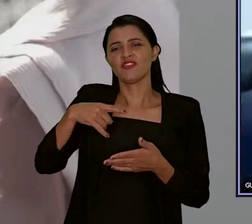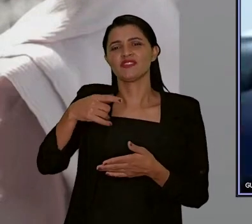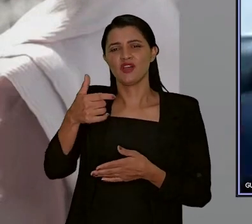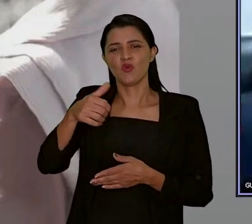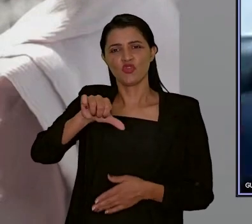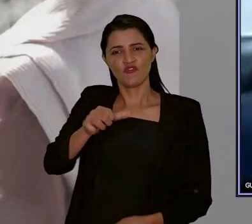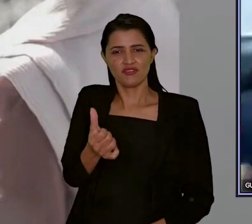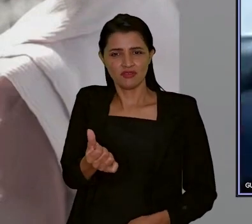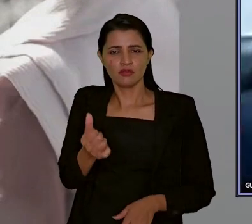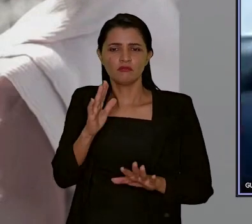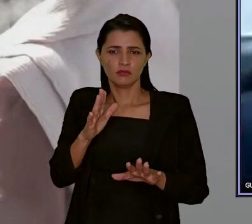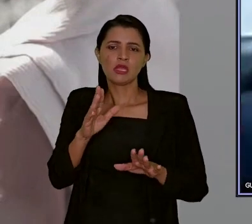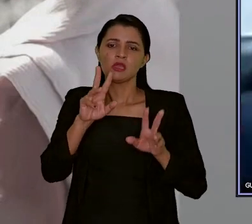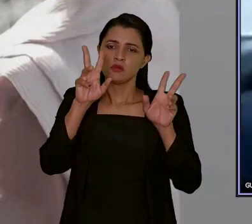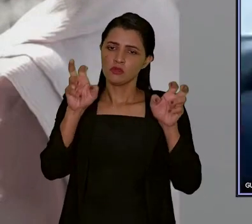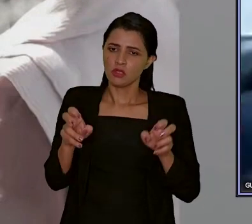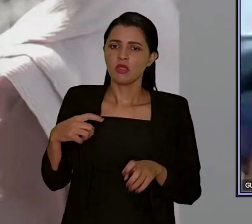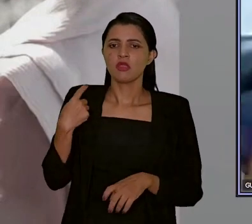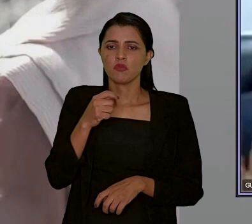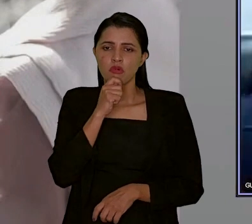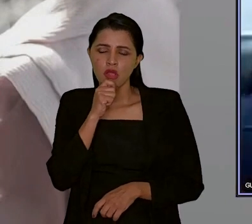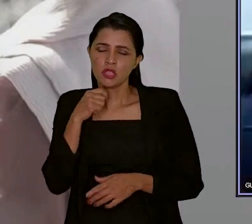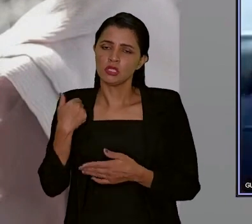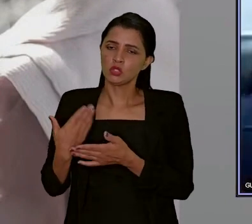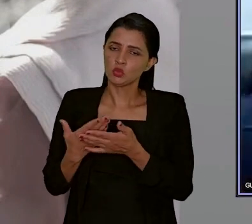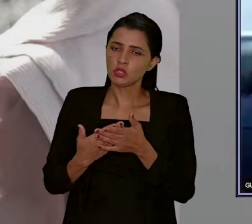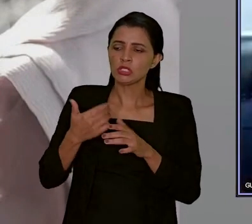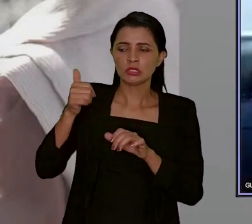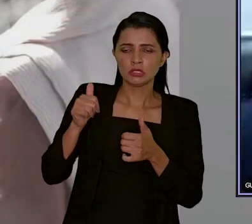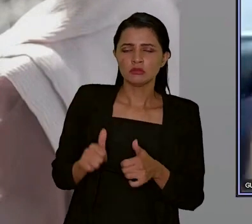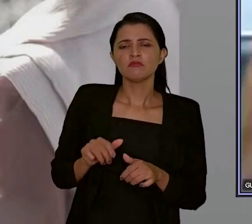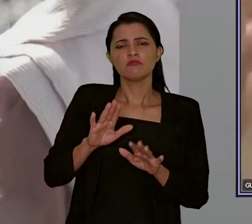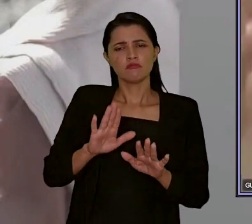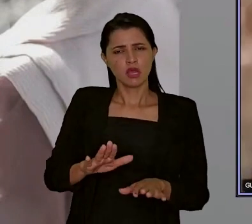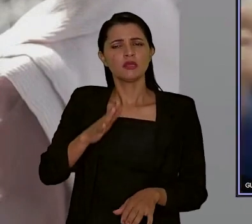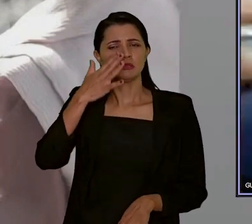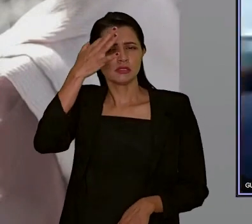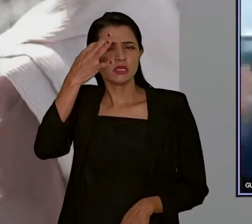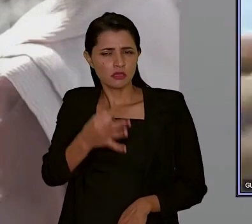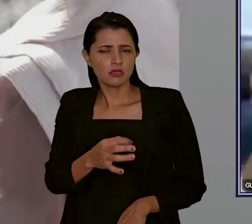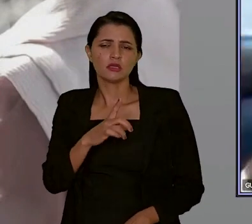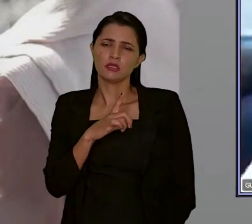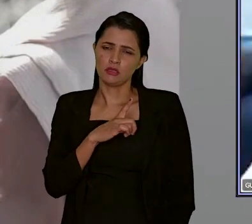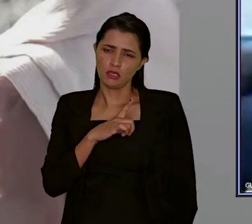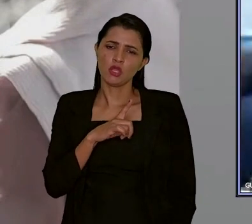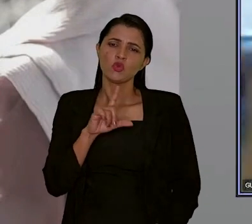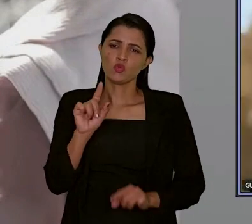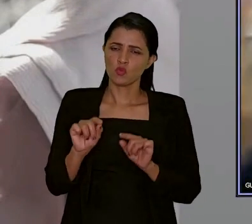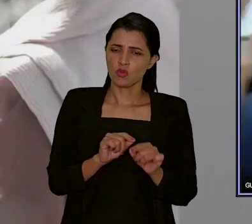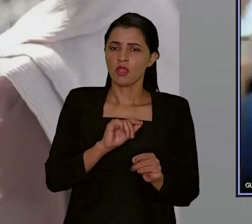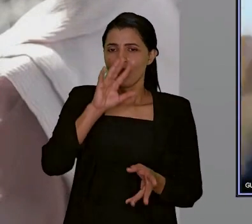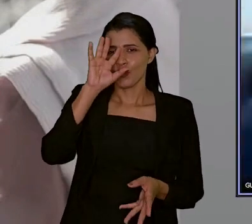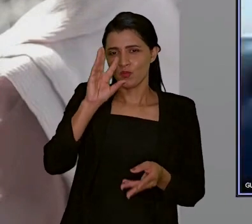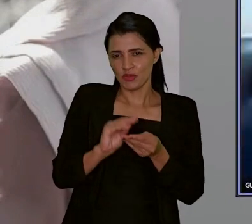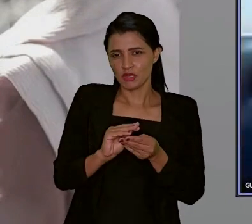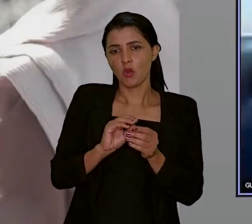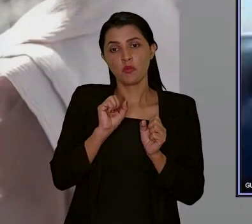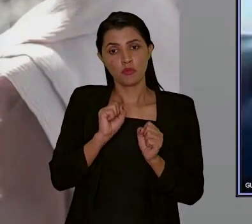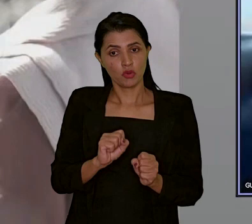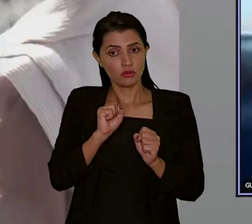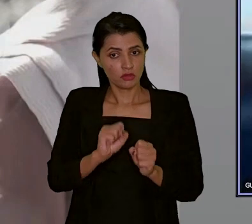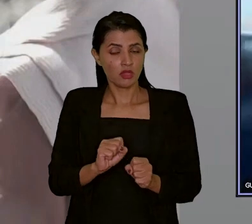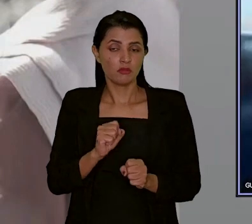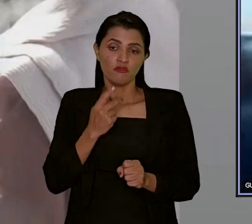gente ainda está examinando, está estudando, mas tenho certeza que, assim, a conclusão que nós possamos vir a